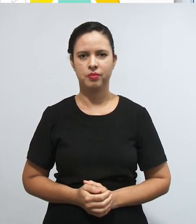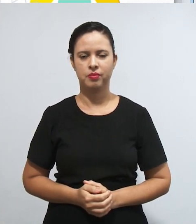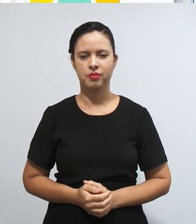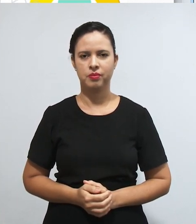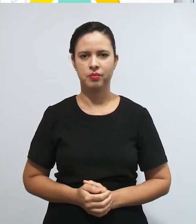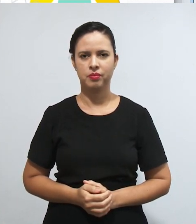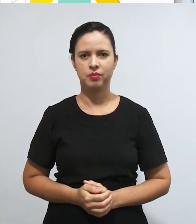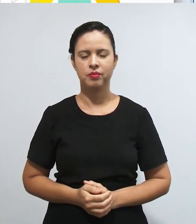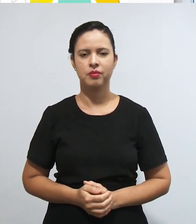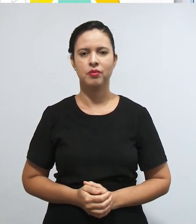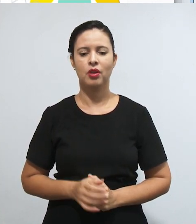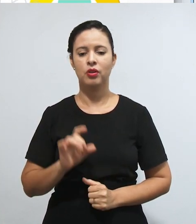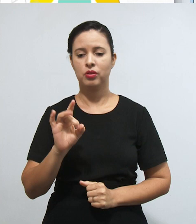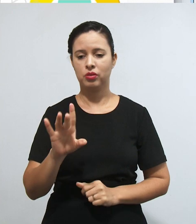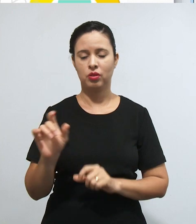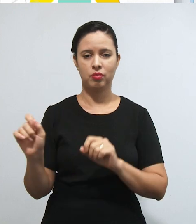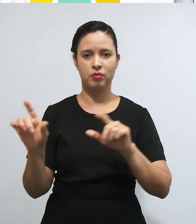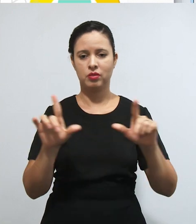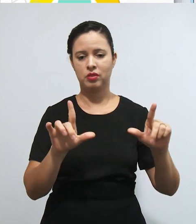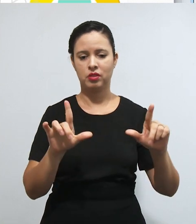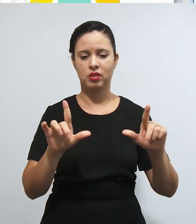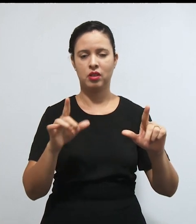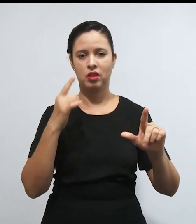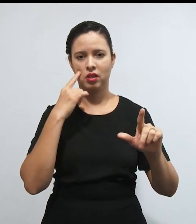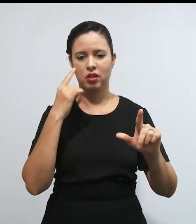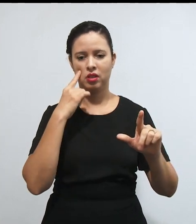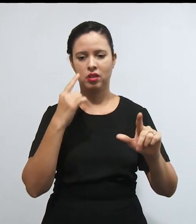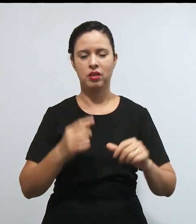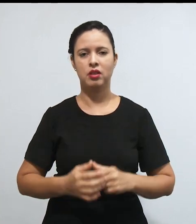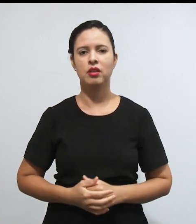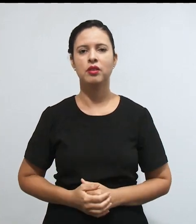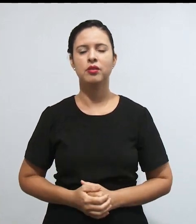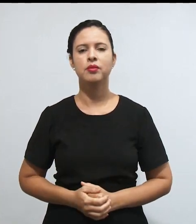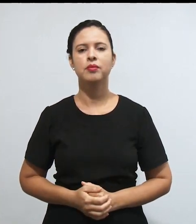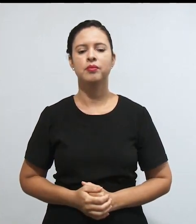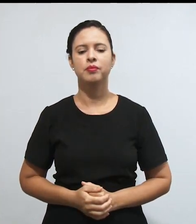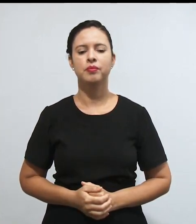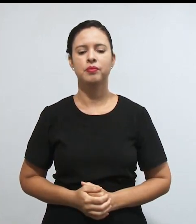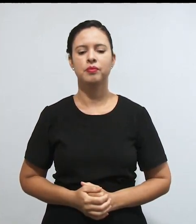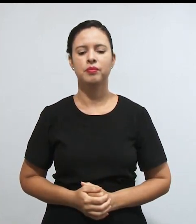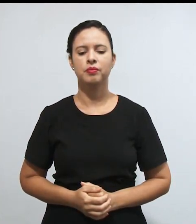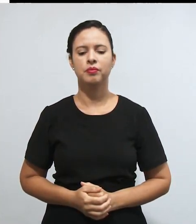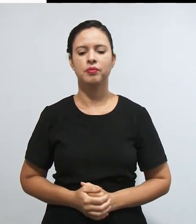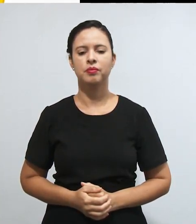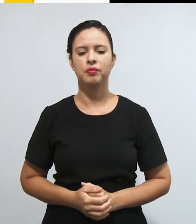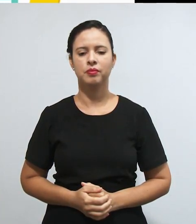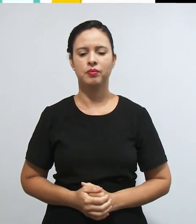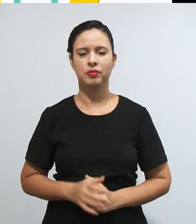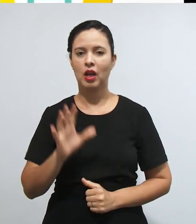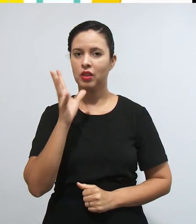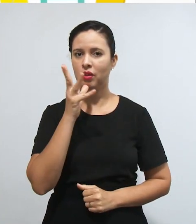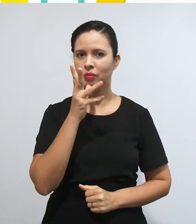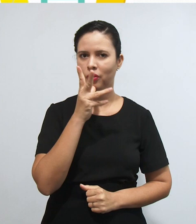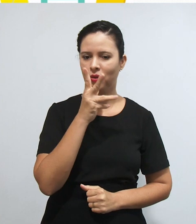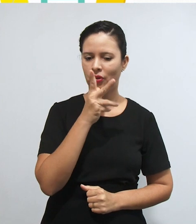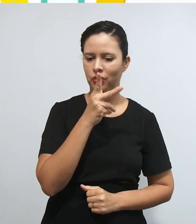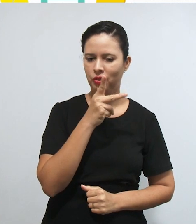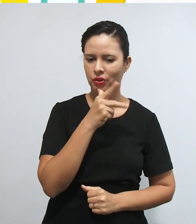Ó, ele tá aqui só para esse slide. Eu vou ter que rodar essa apresentação aqui. Aí, ó, ele vem bem lentinho,